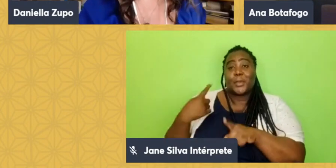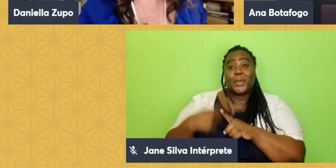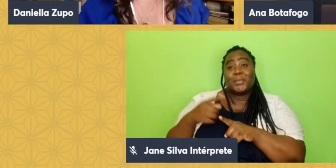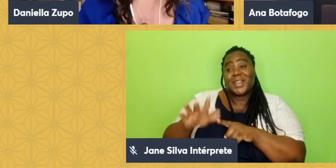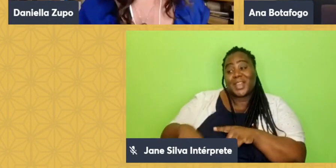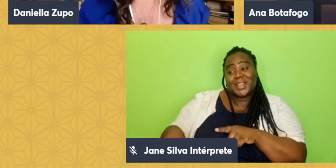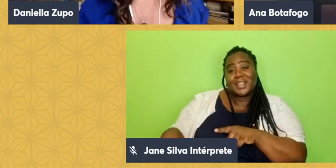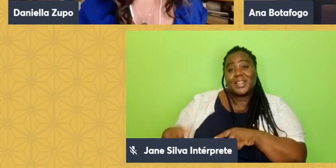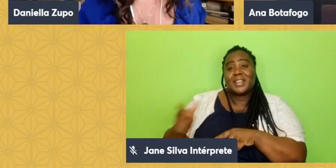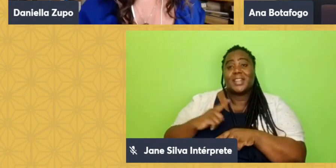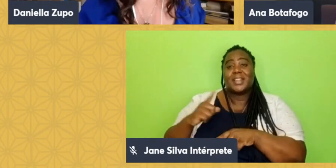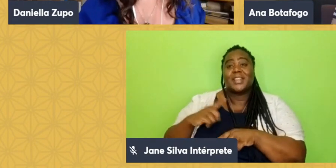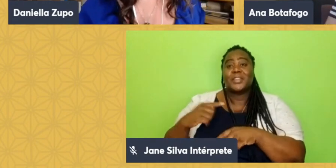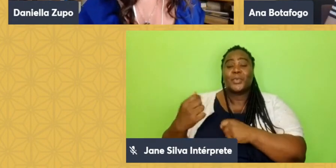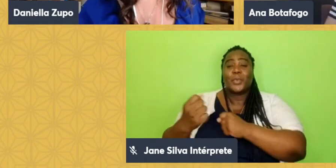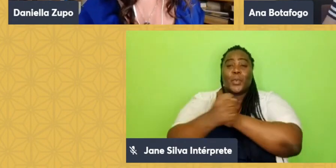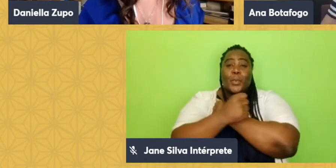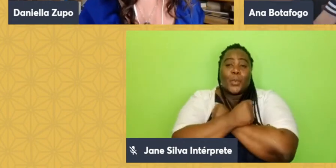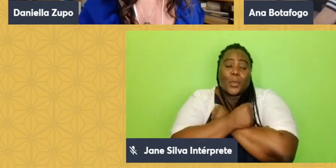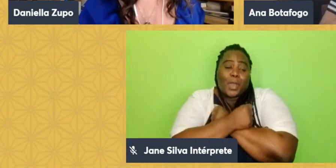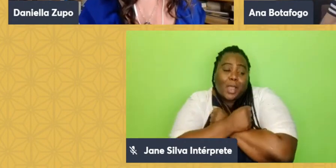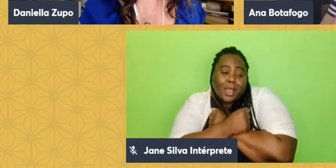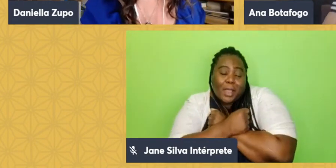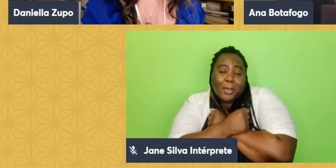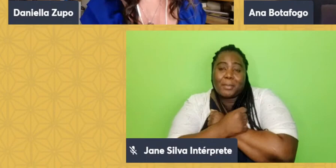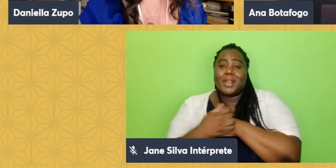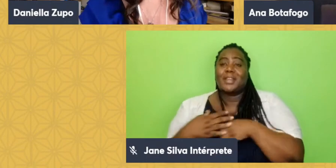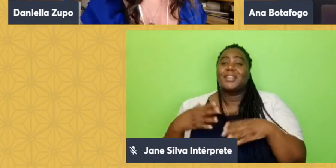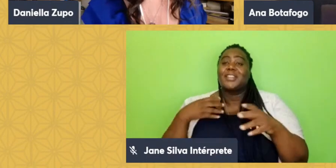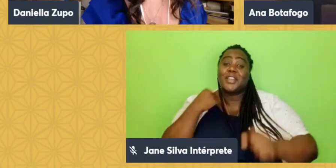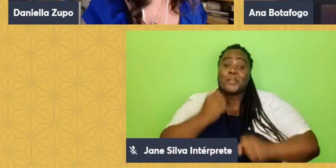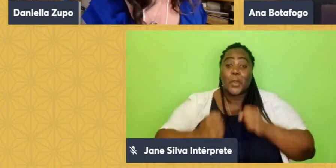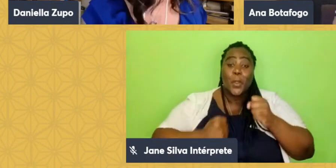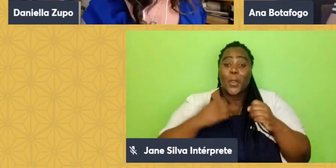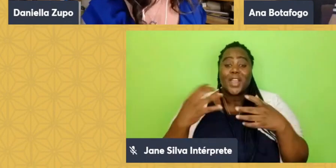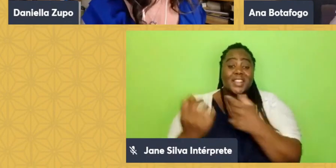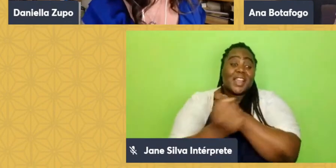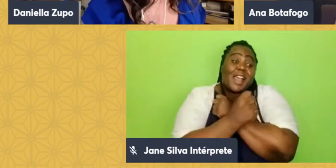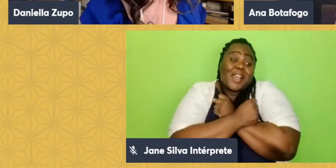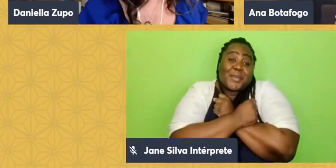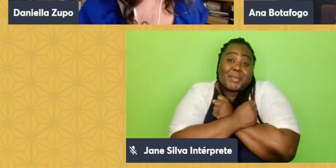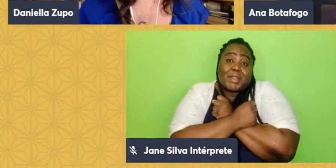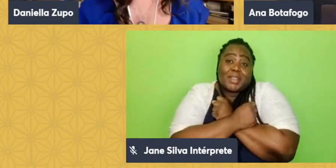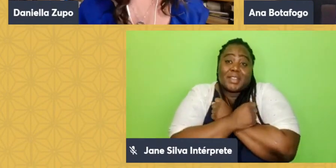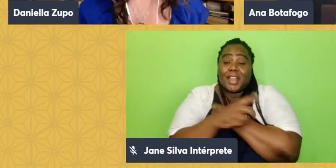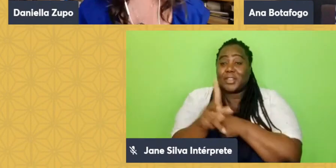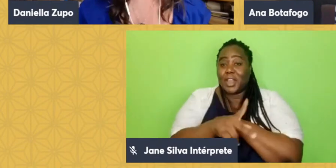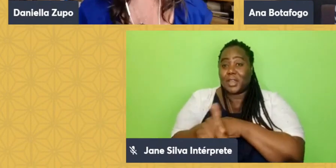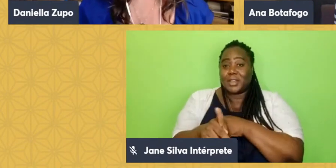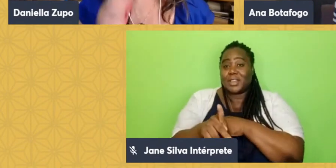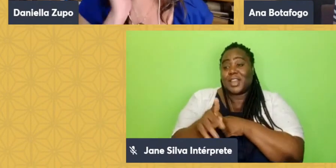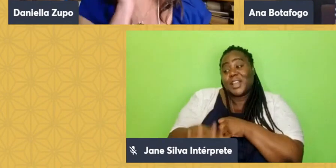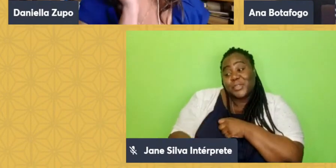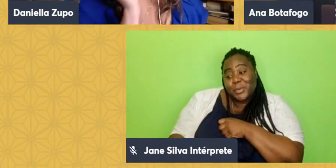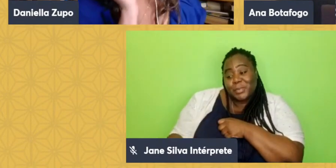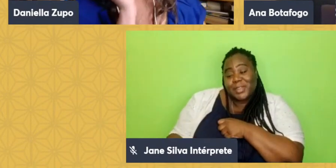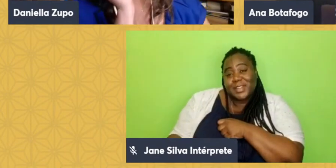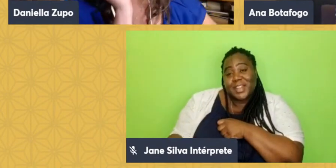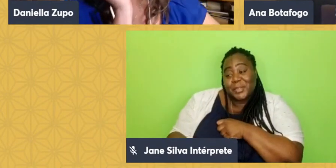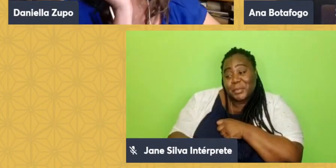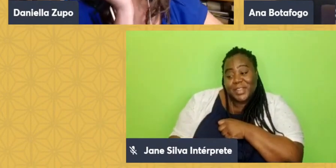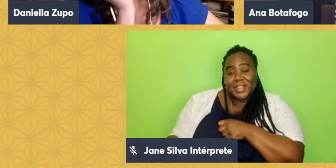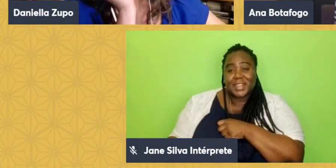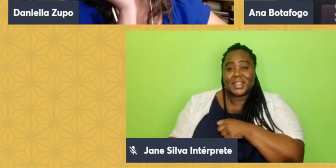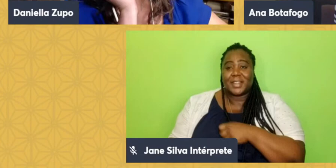pequenas tinham um abraço com o professor chegavam correndo em abraçavam logo a professora né assim hititas as